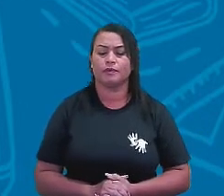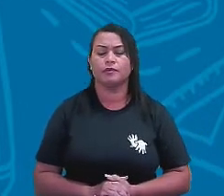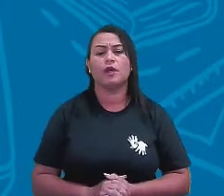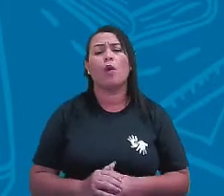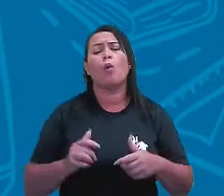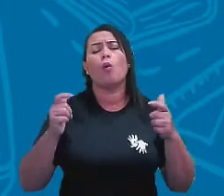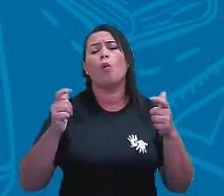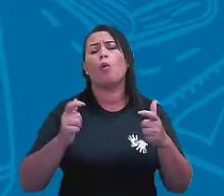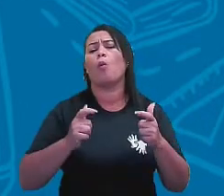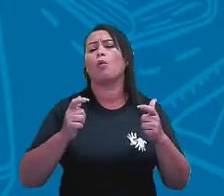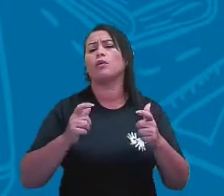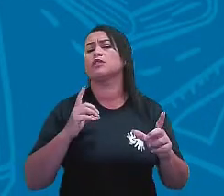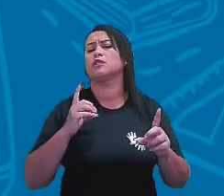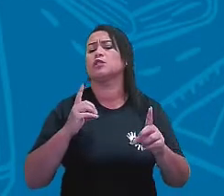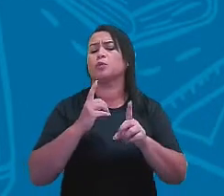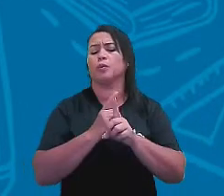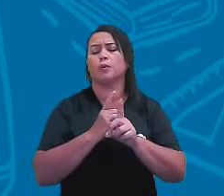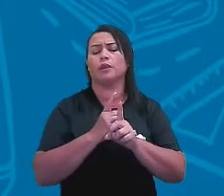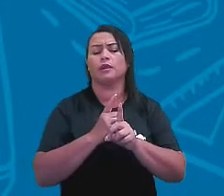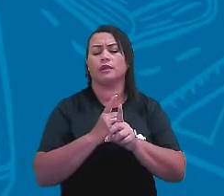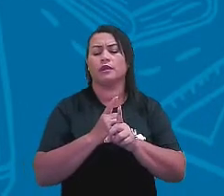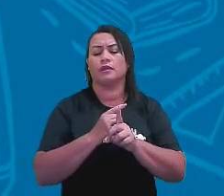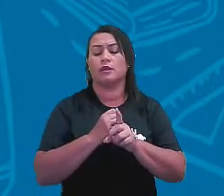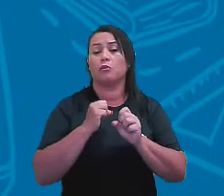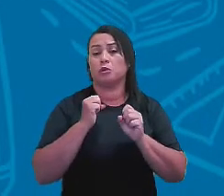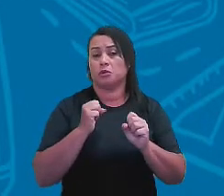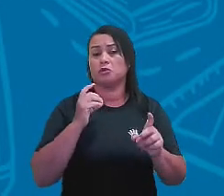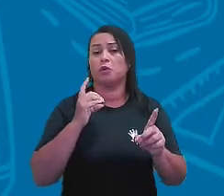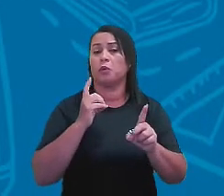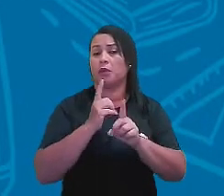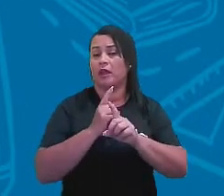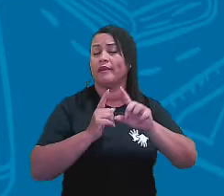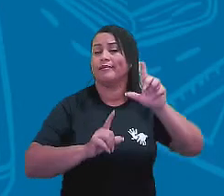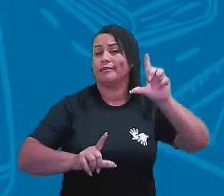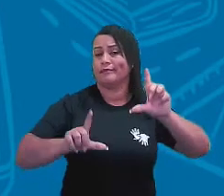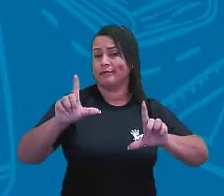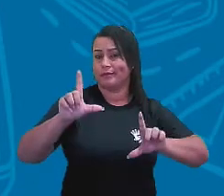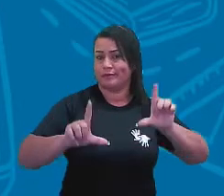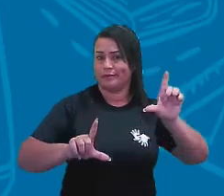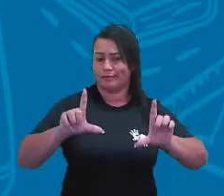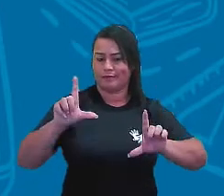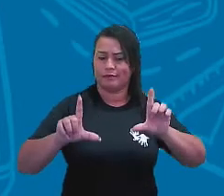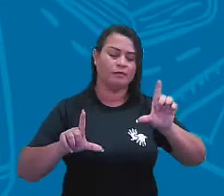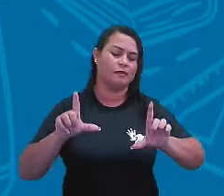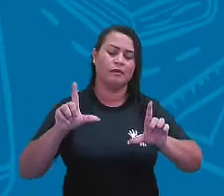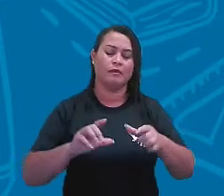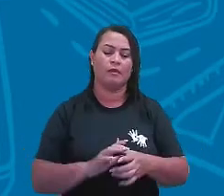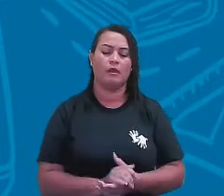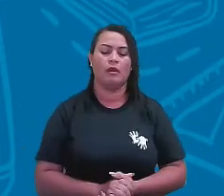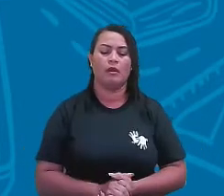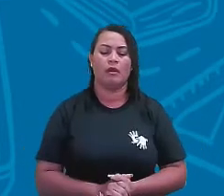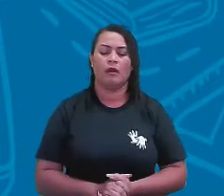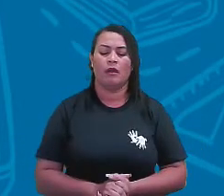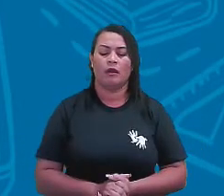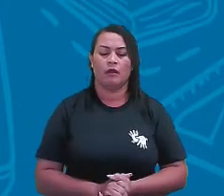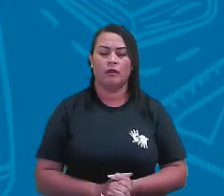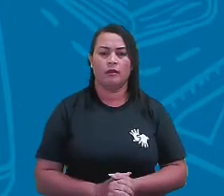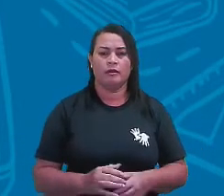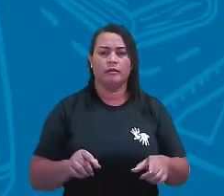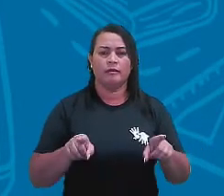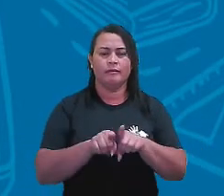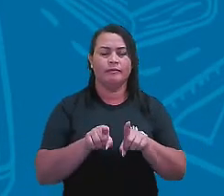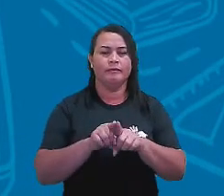Onde é que a gente encontra? A gente encontra, ó, na televisão. A gente também